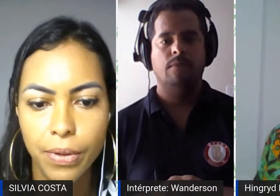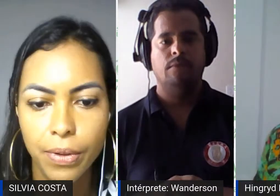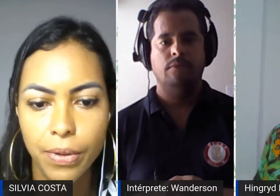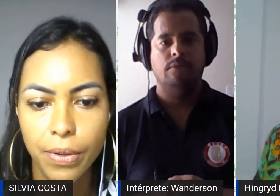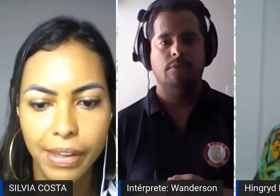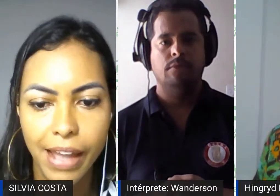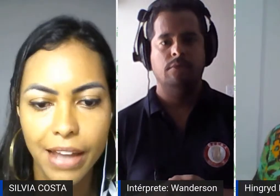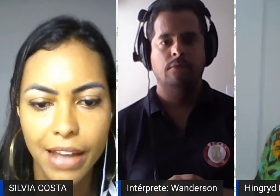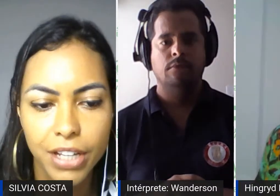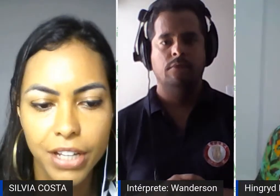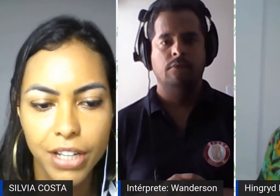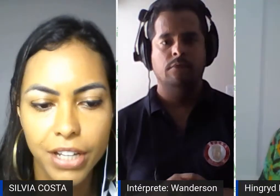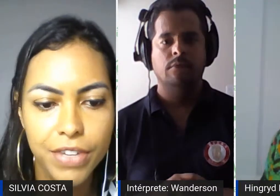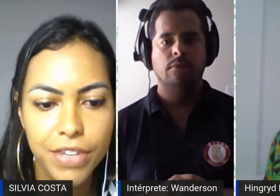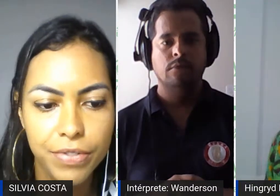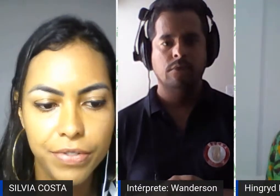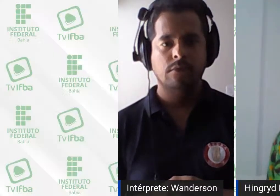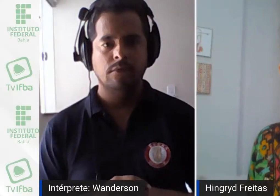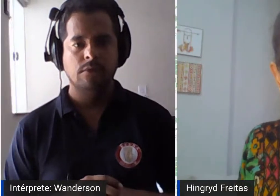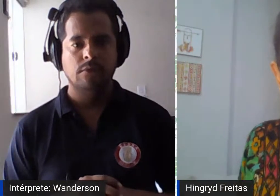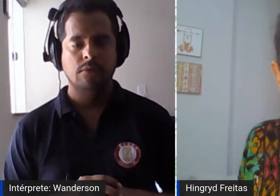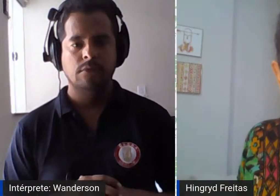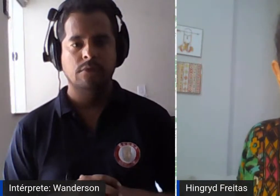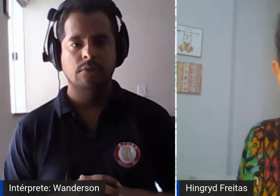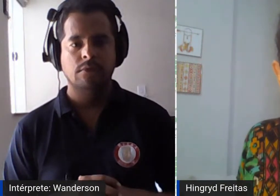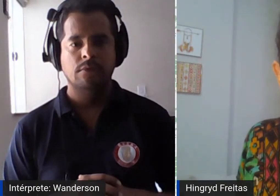Tá? Já tá ao Me vivo, avisa viu? aqui quando tiver.